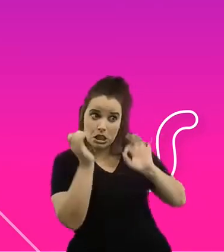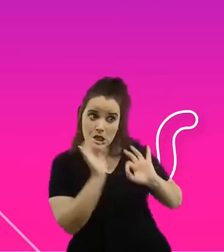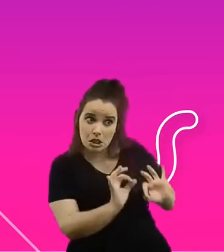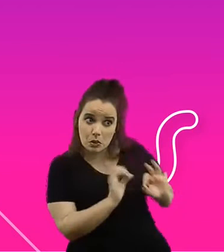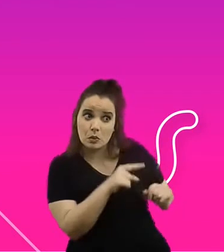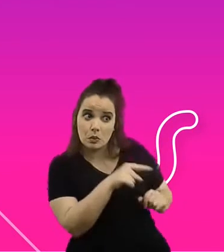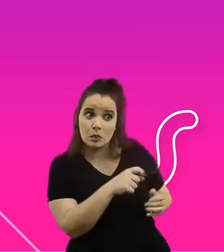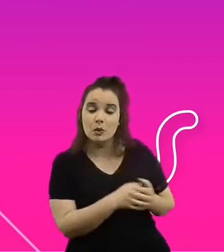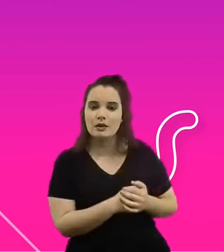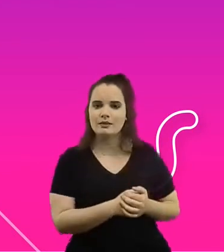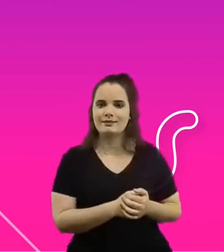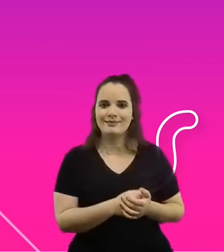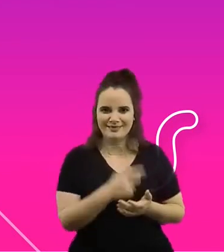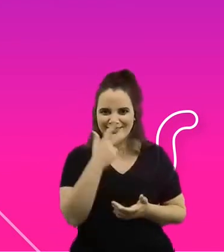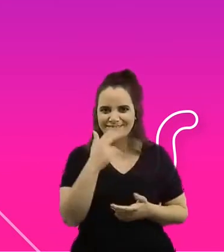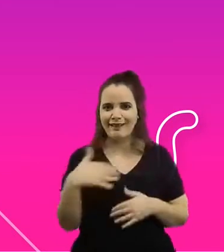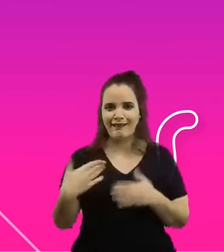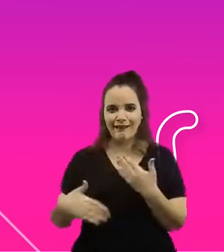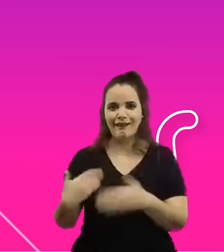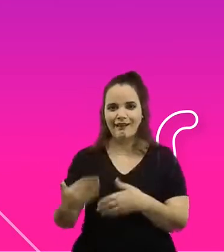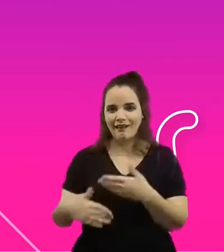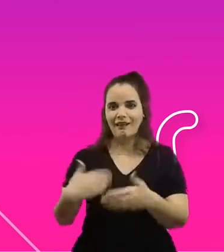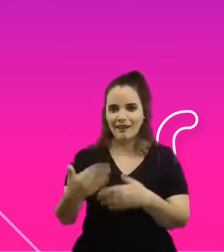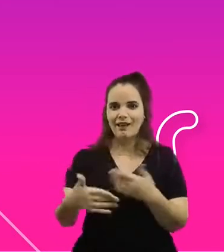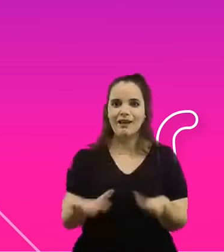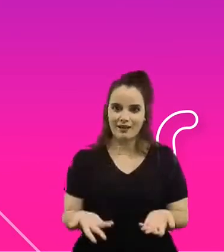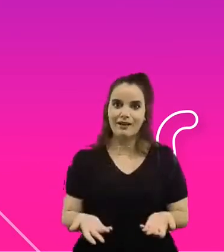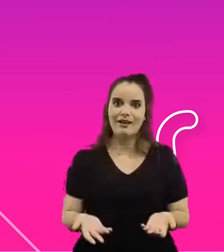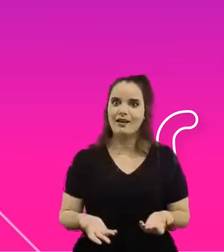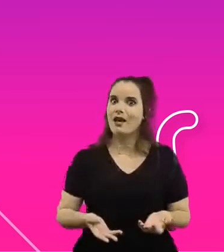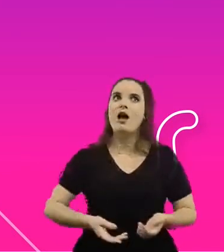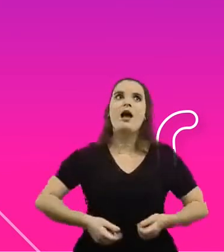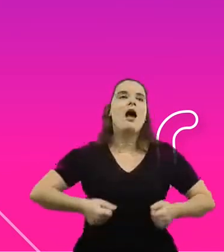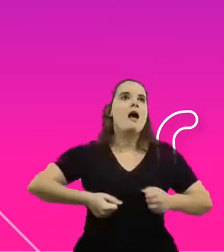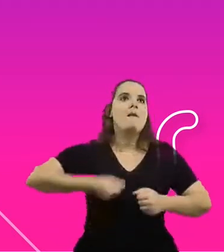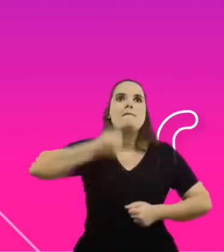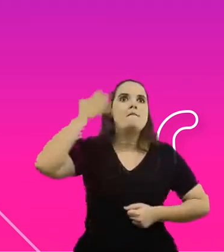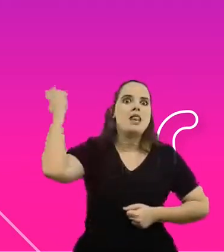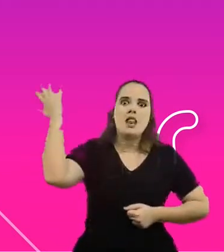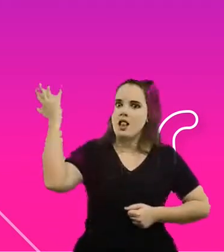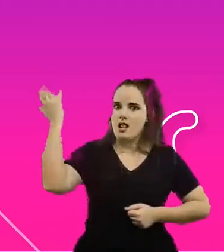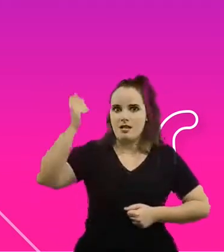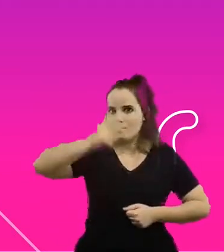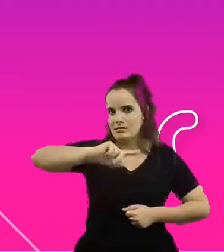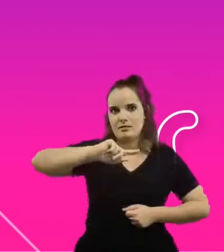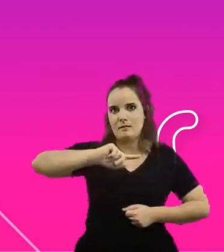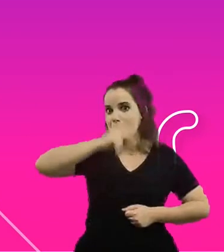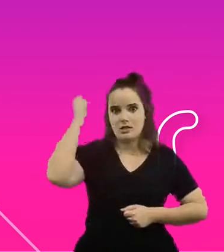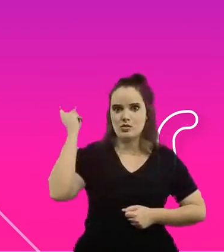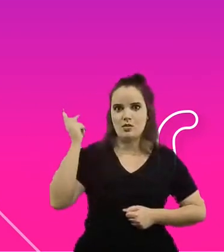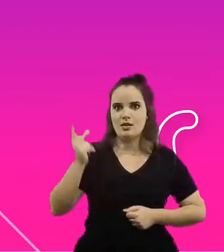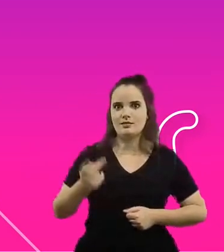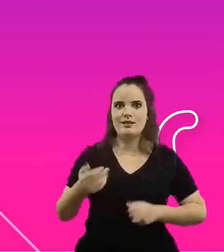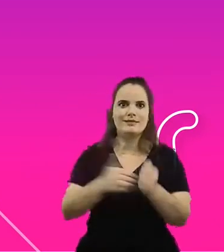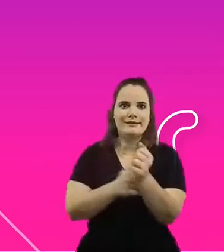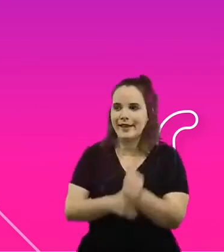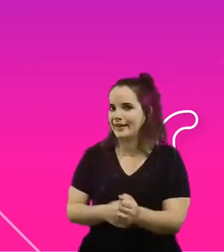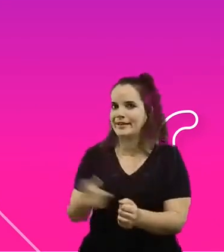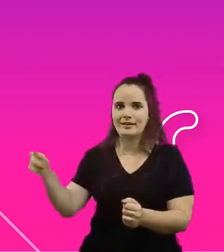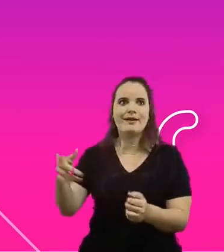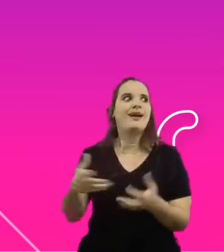Enfim, nessa conversa, milhares de pessoas tiveram aí sua senha roubada do banco